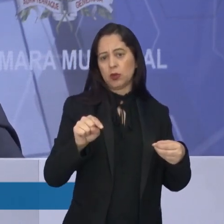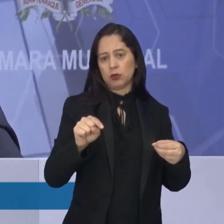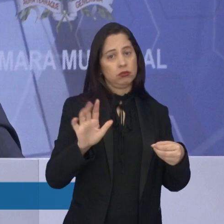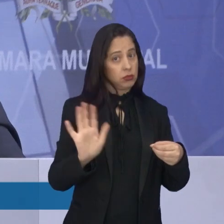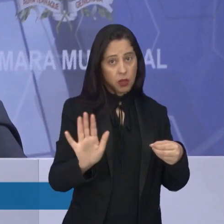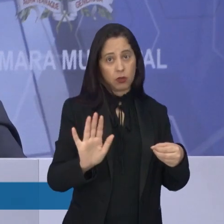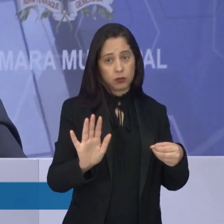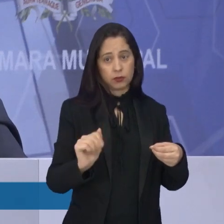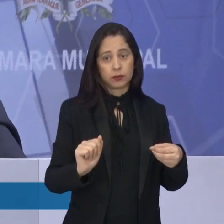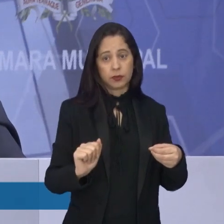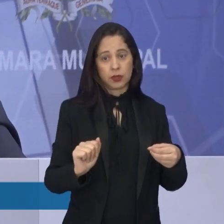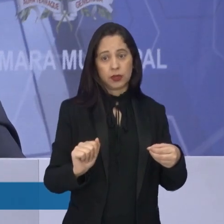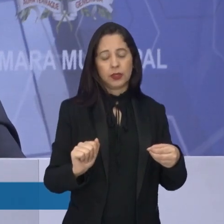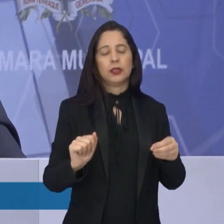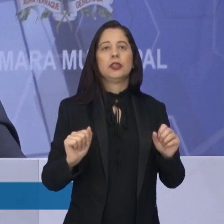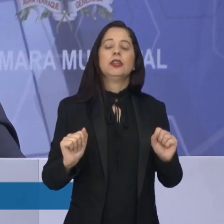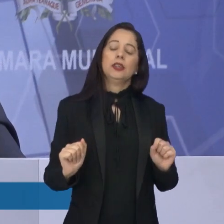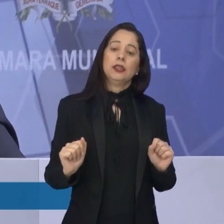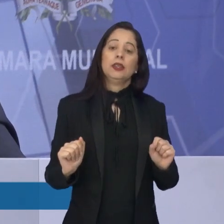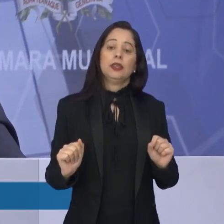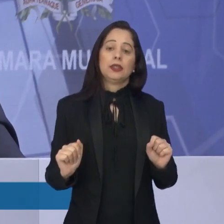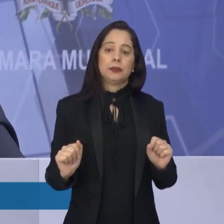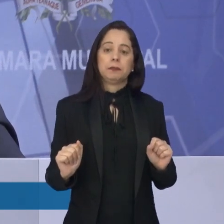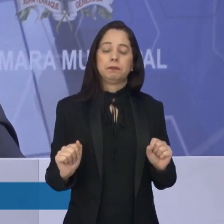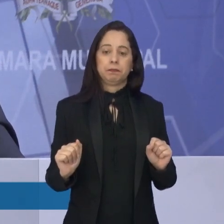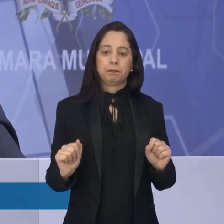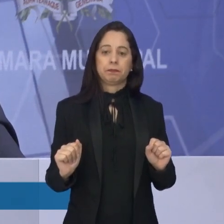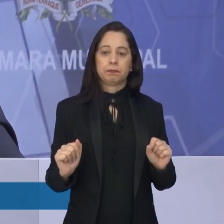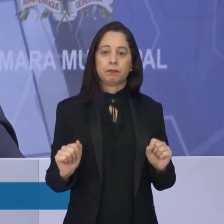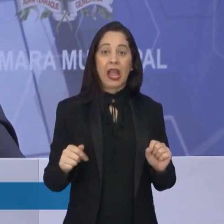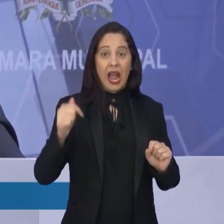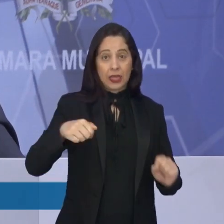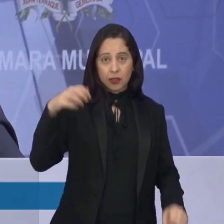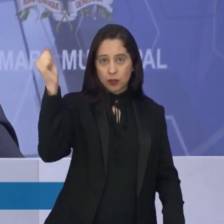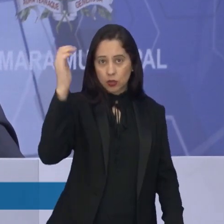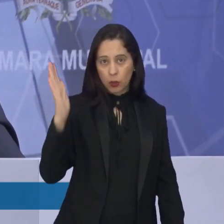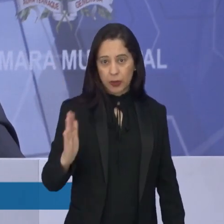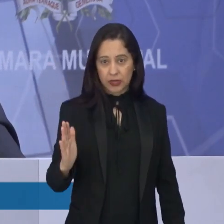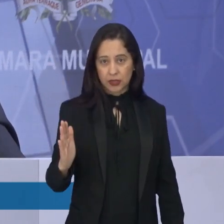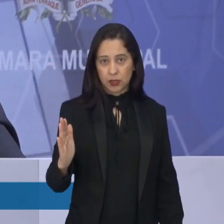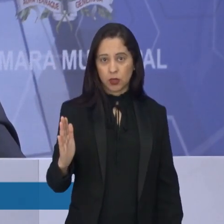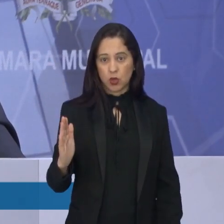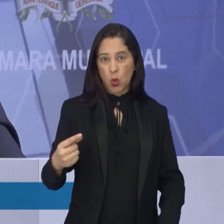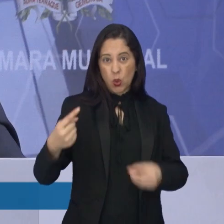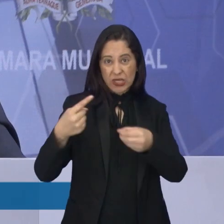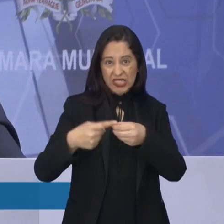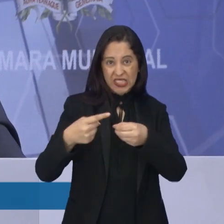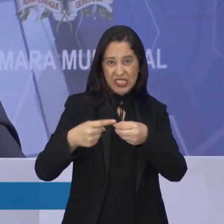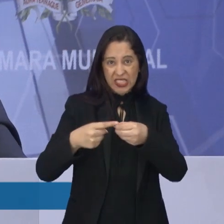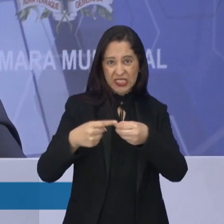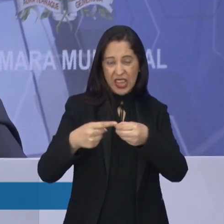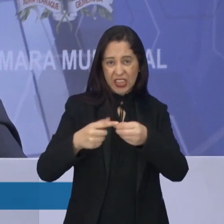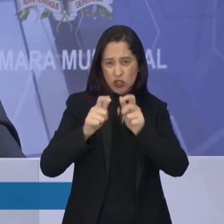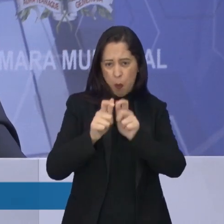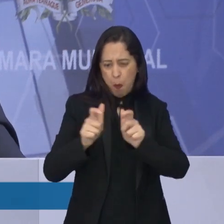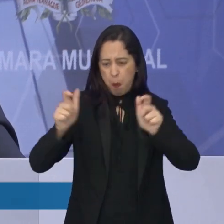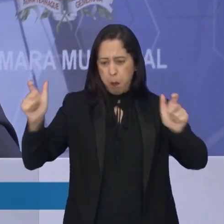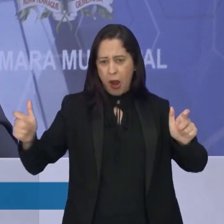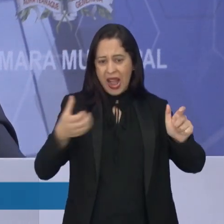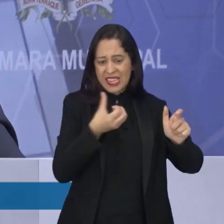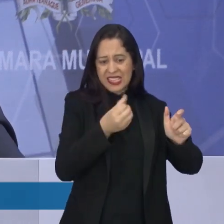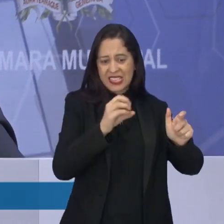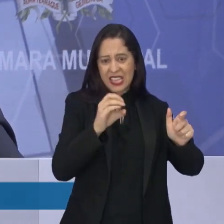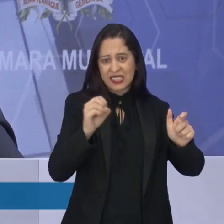Não, vou pegar mais. Não há no Brasil cidade grande, com mais de 600 mil